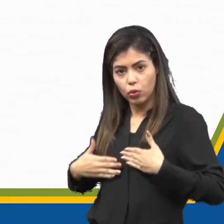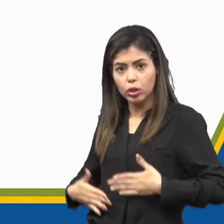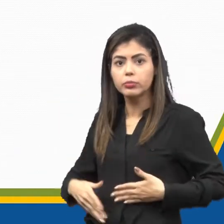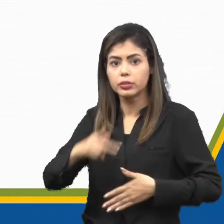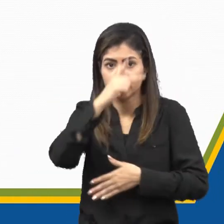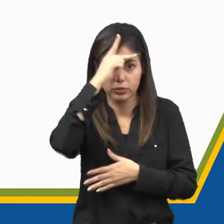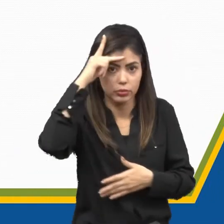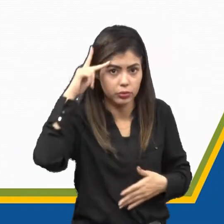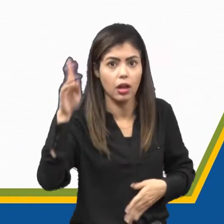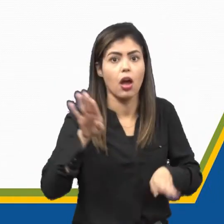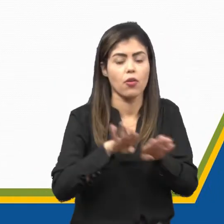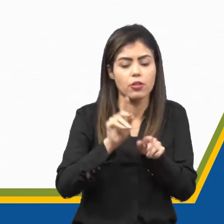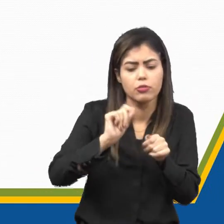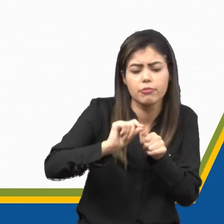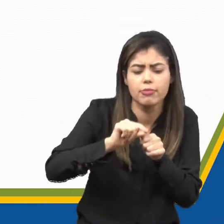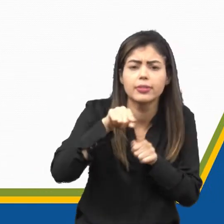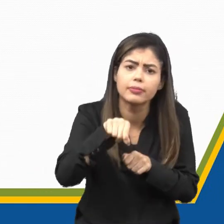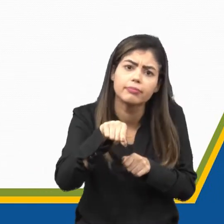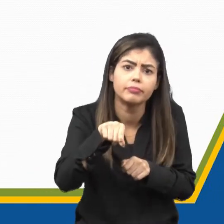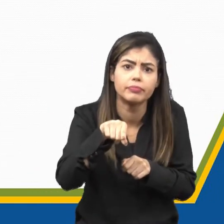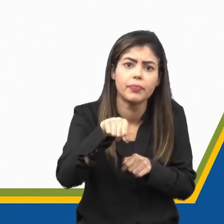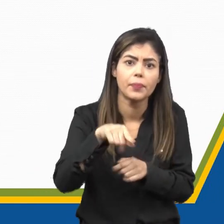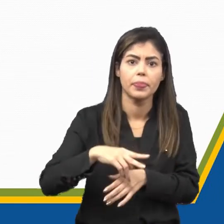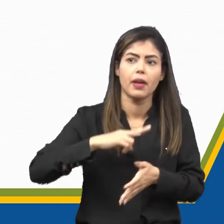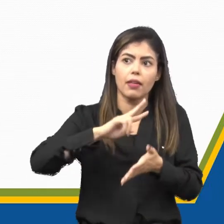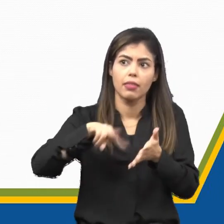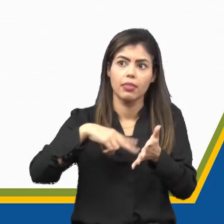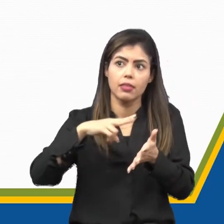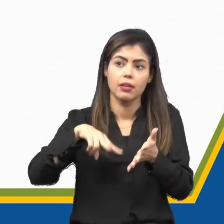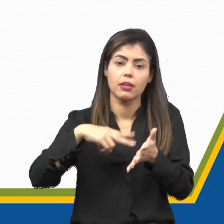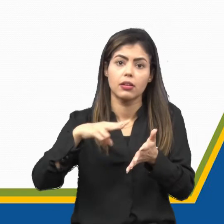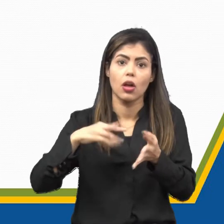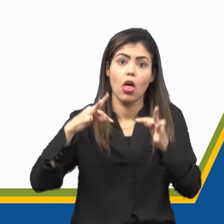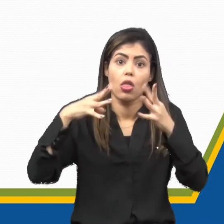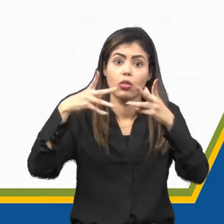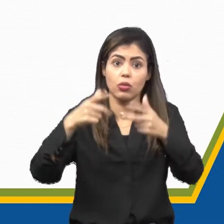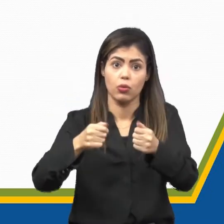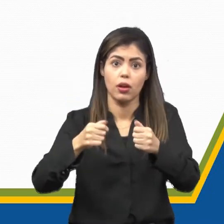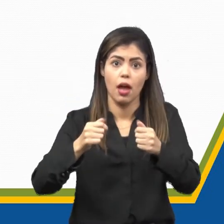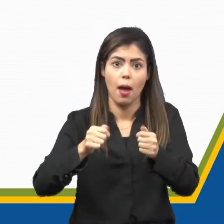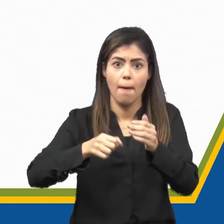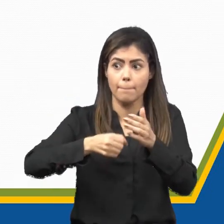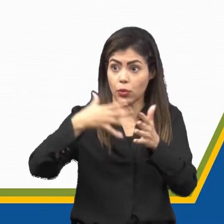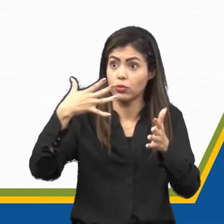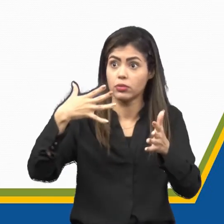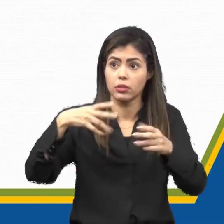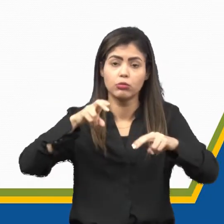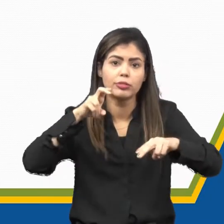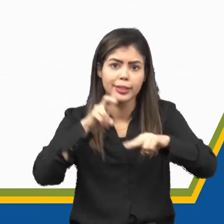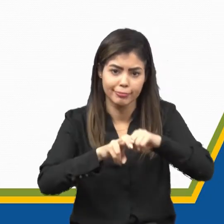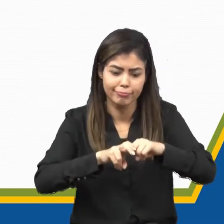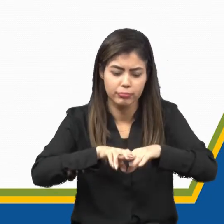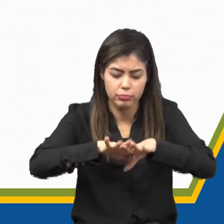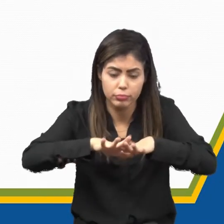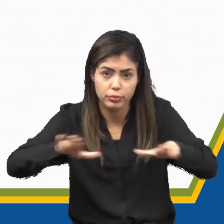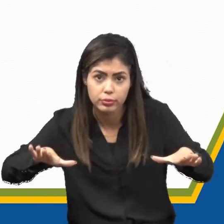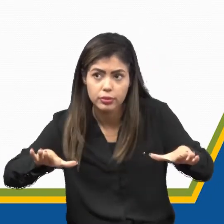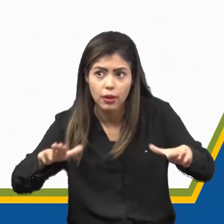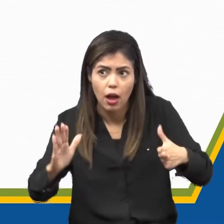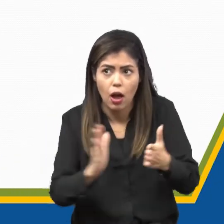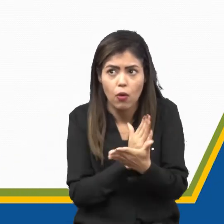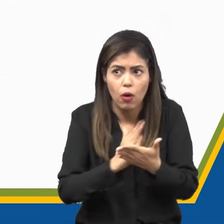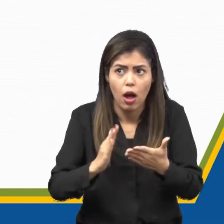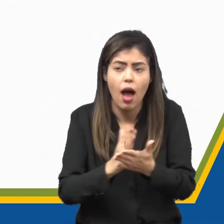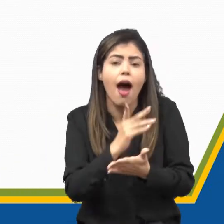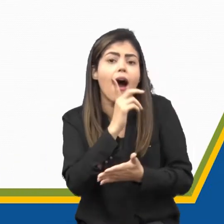atores, observem o que eles estão fazendo. Os bailarinos estão todos, né, a maioria deles no chão. Eles estão com alguns